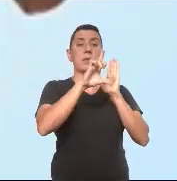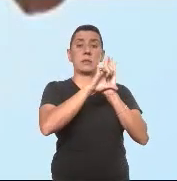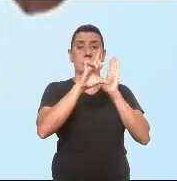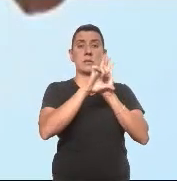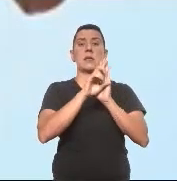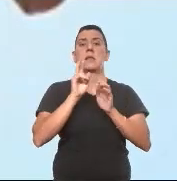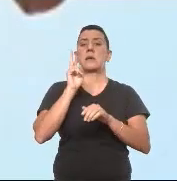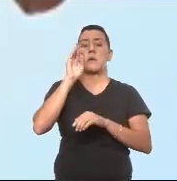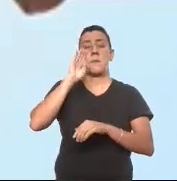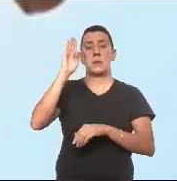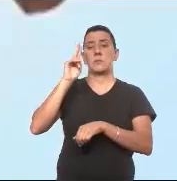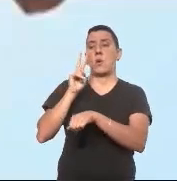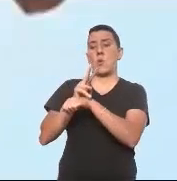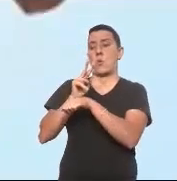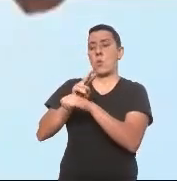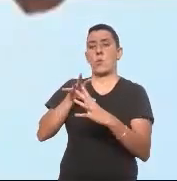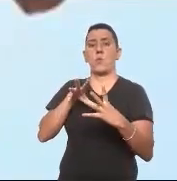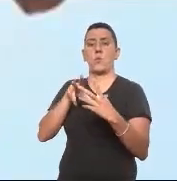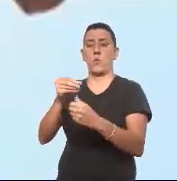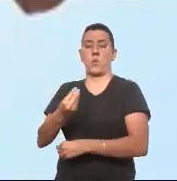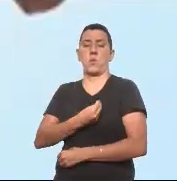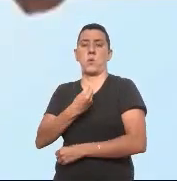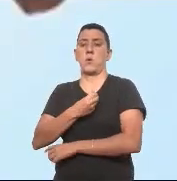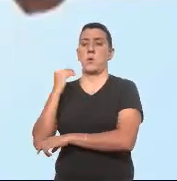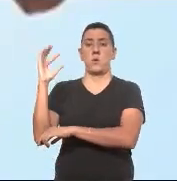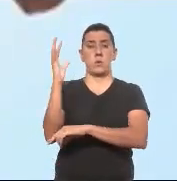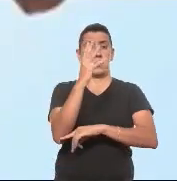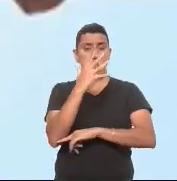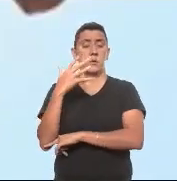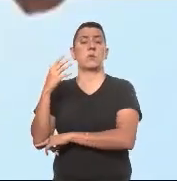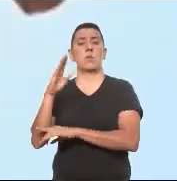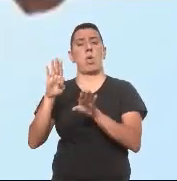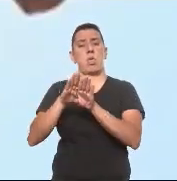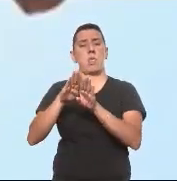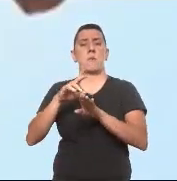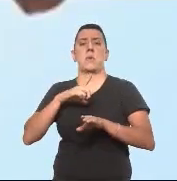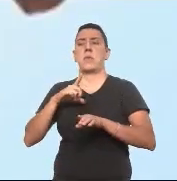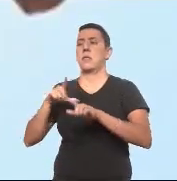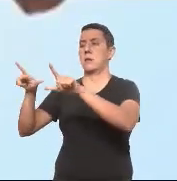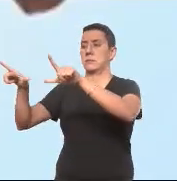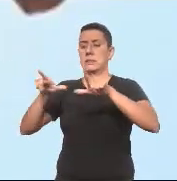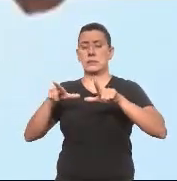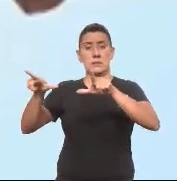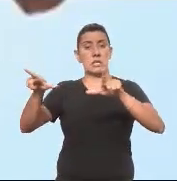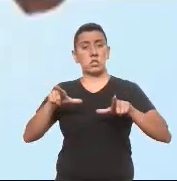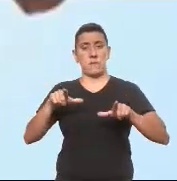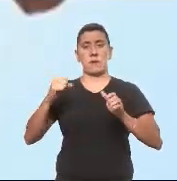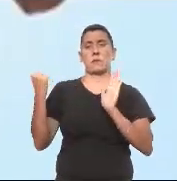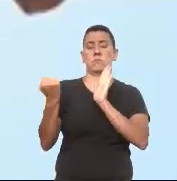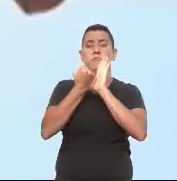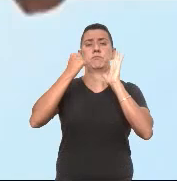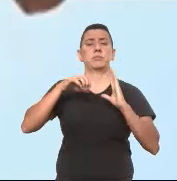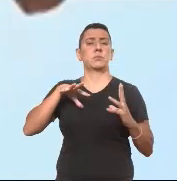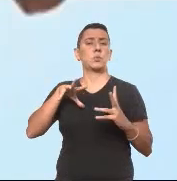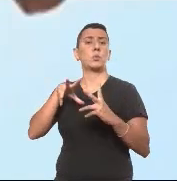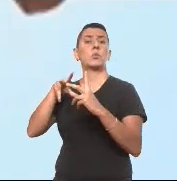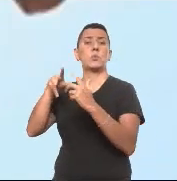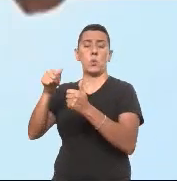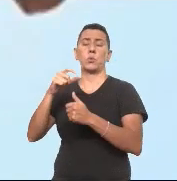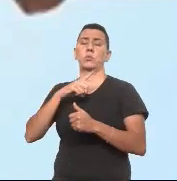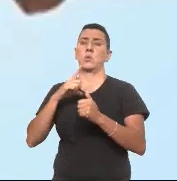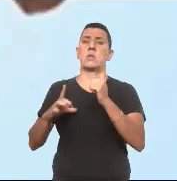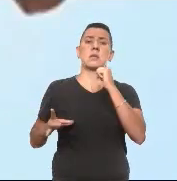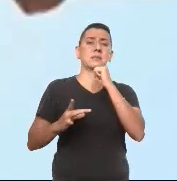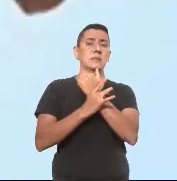mantém operações comerciais com soluções certificadas por vários órgãos nacionais e internacionais ao aí tem a